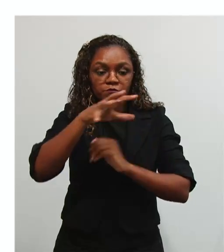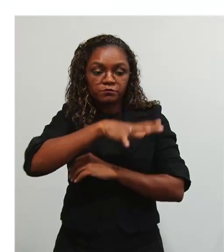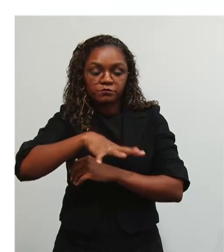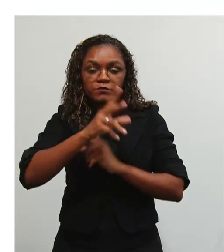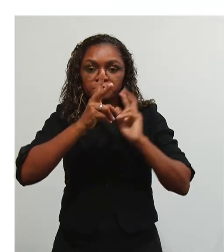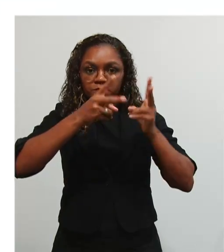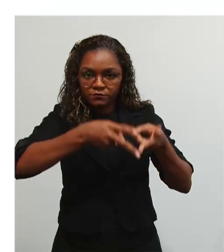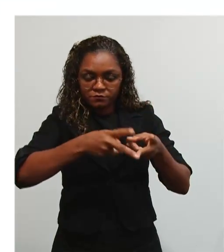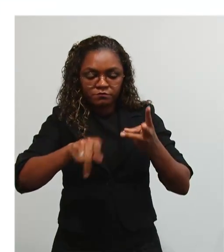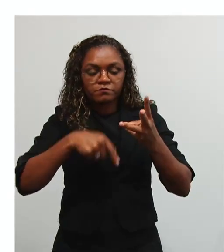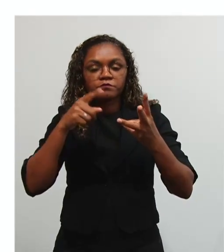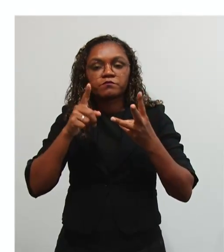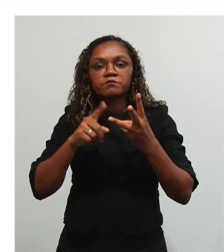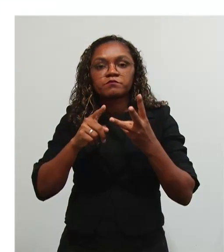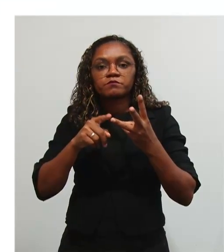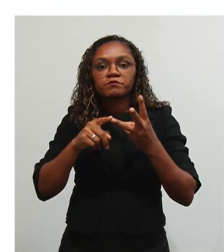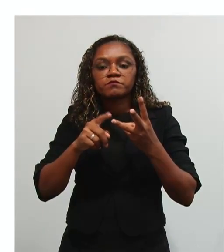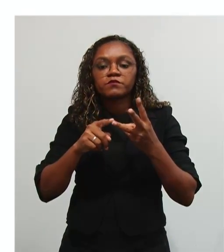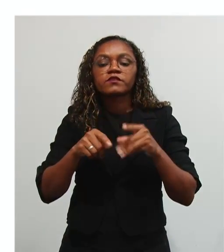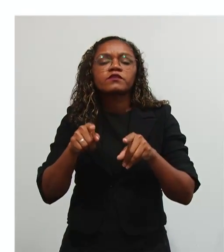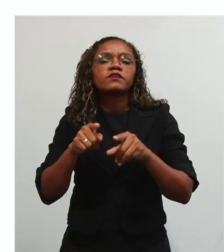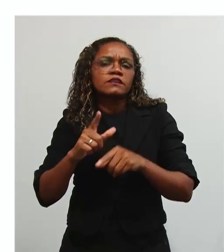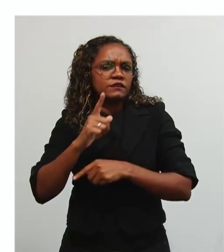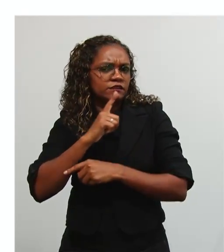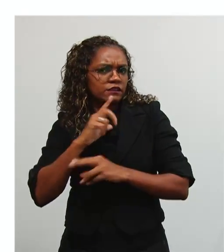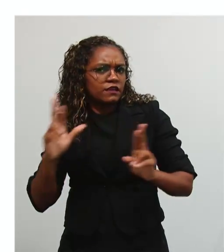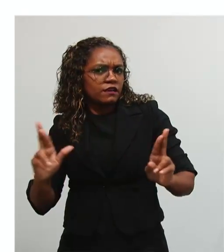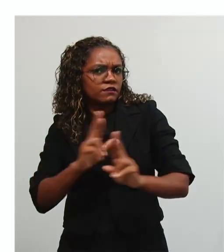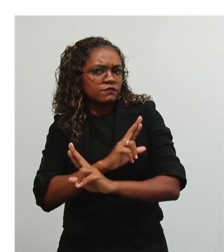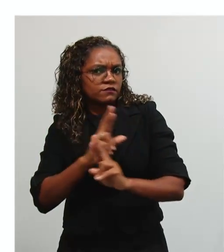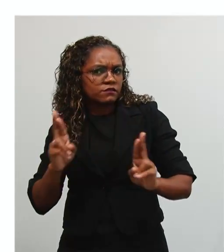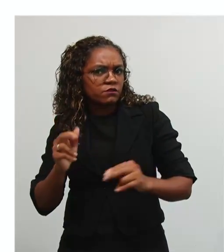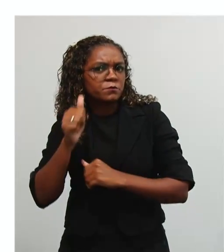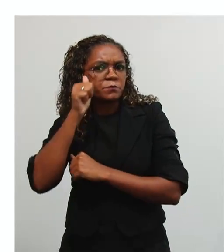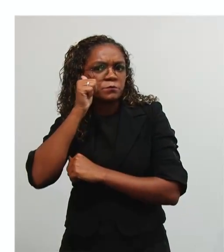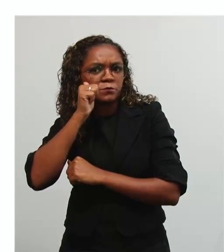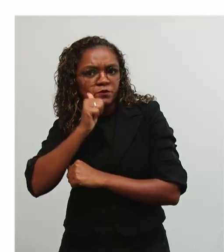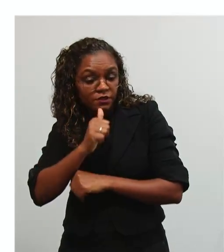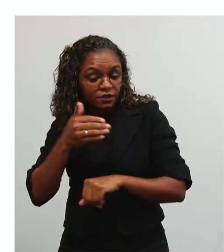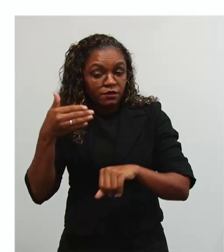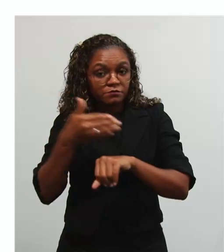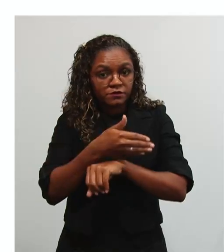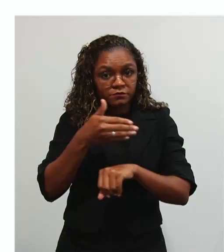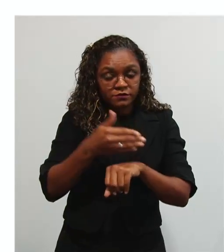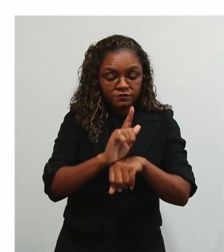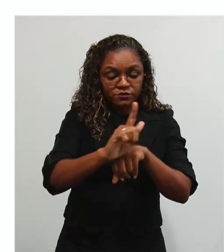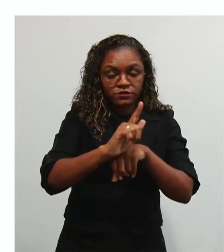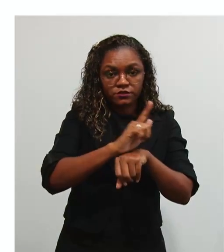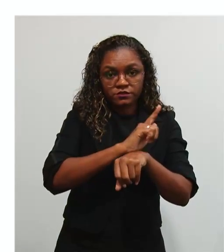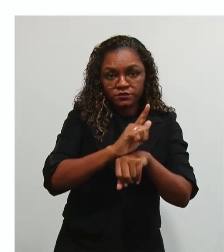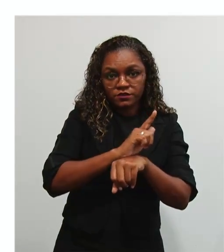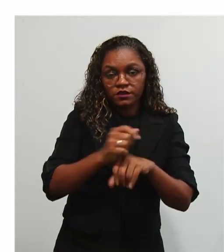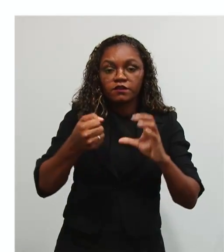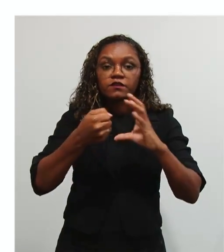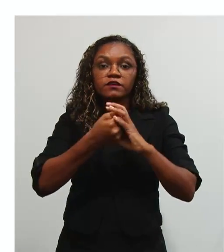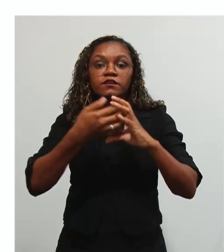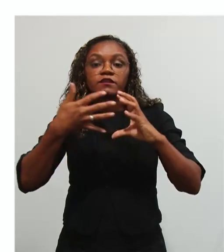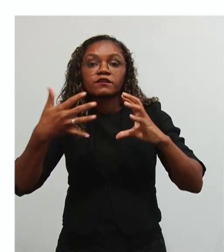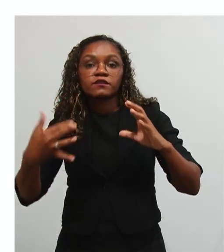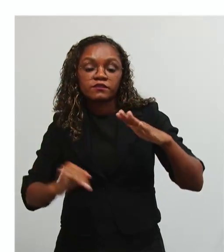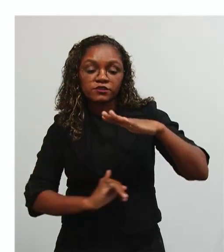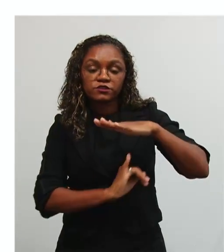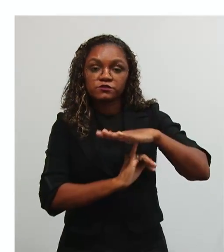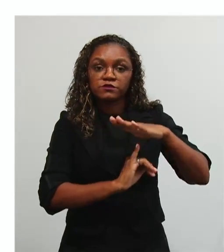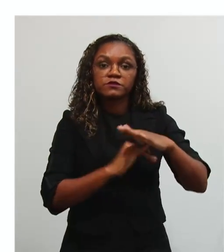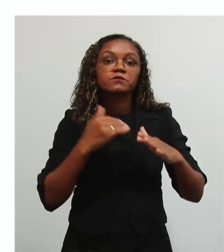segundo objetivo. E se existe relação entre a participação de mulheres em funções gerenciais e características das instituições